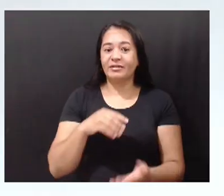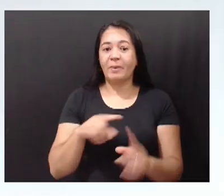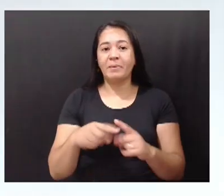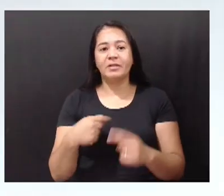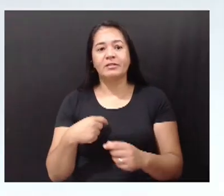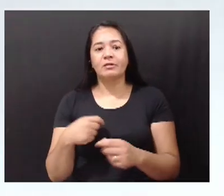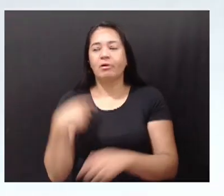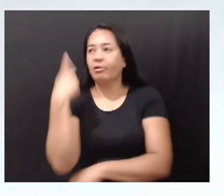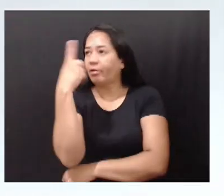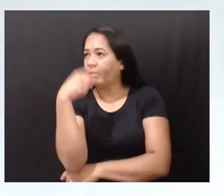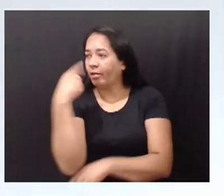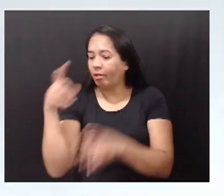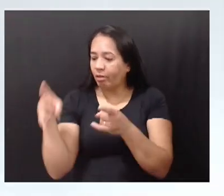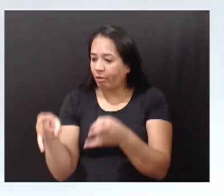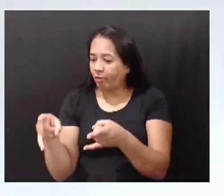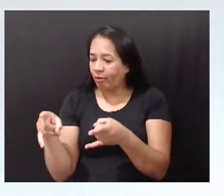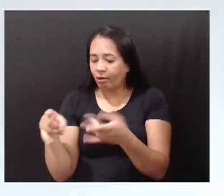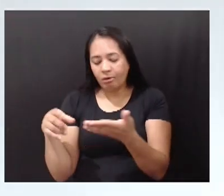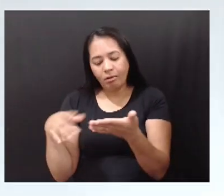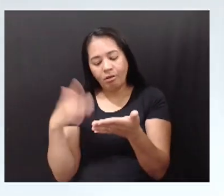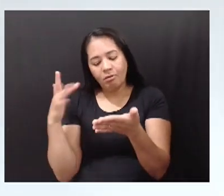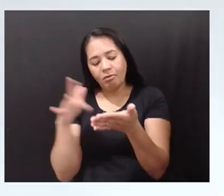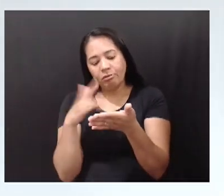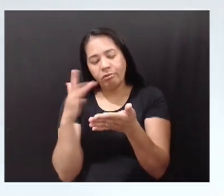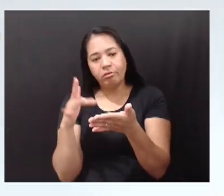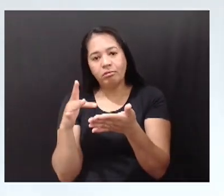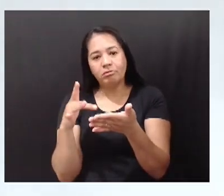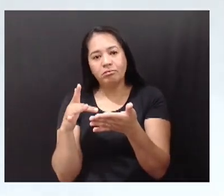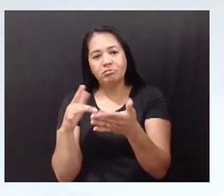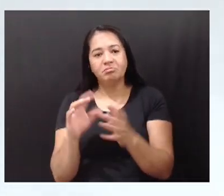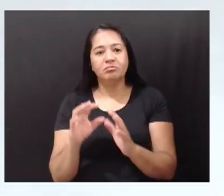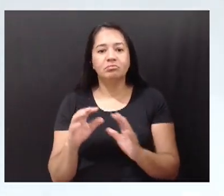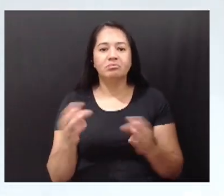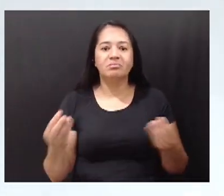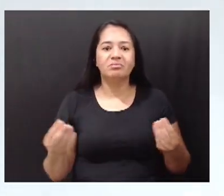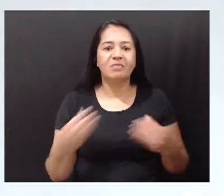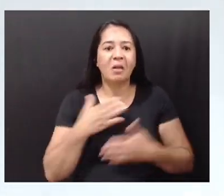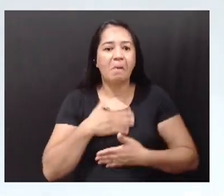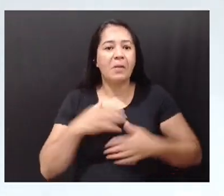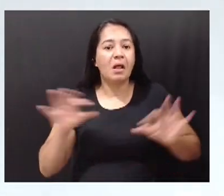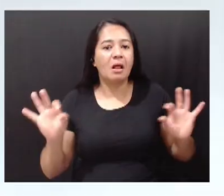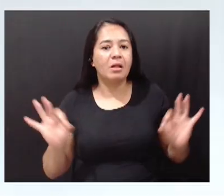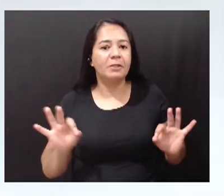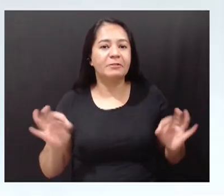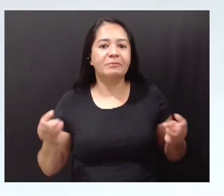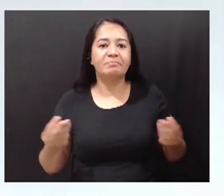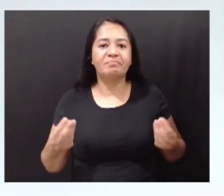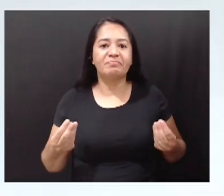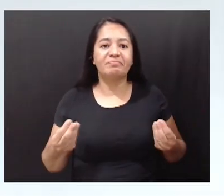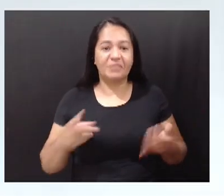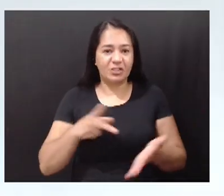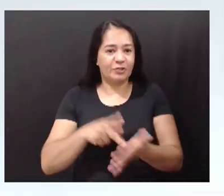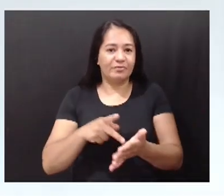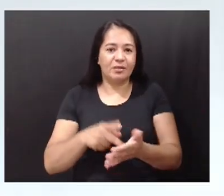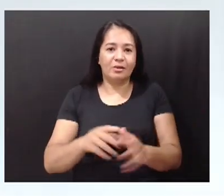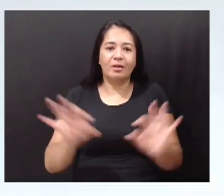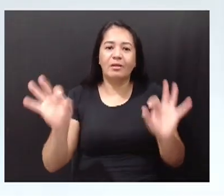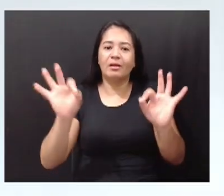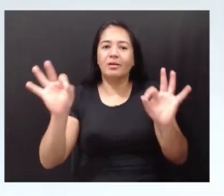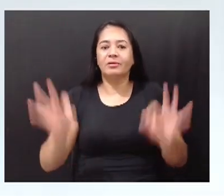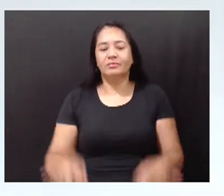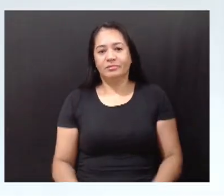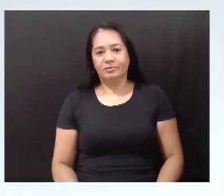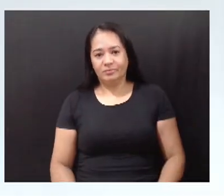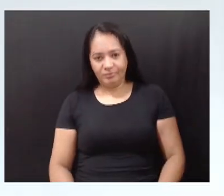quarto escuro, numa tela que não está me causando prazer de verdade. Então, sair